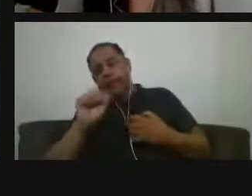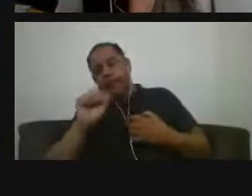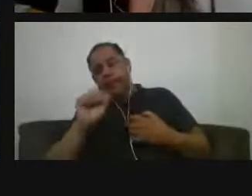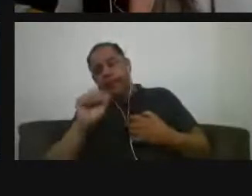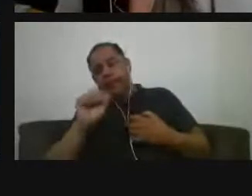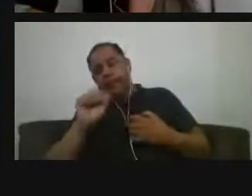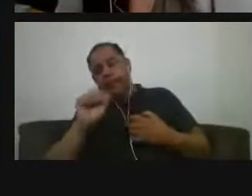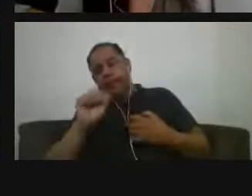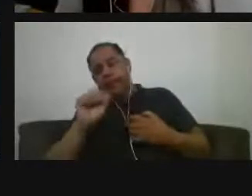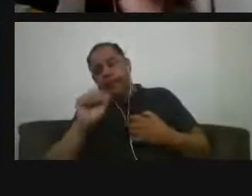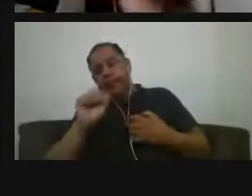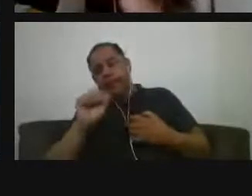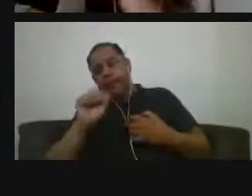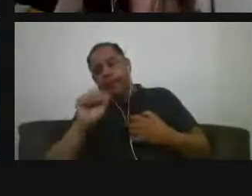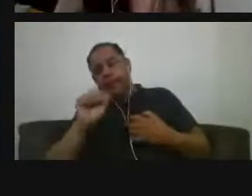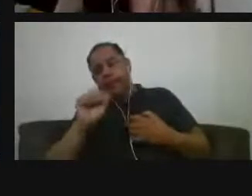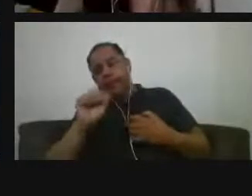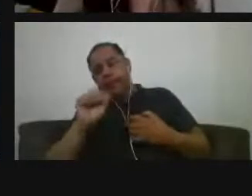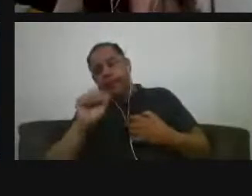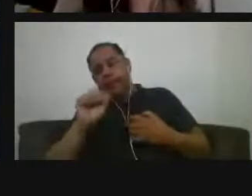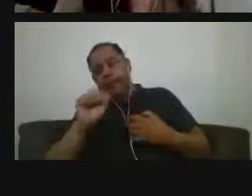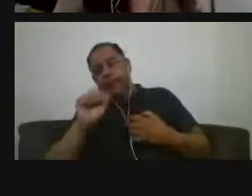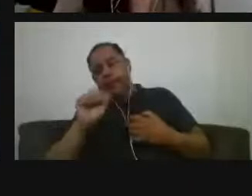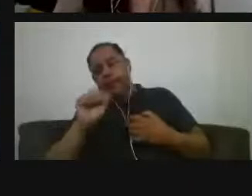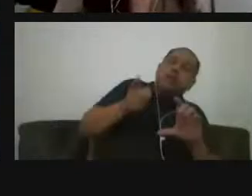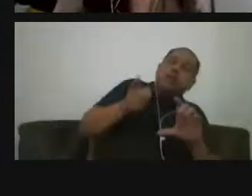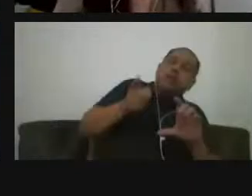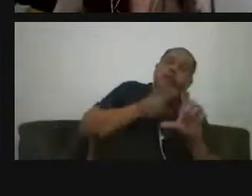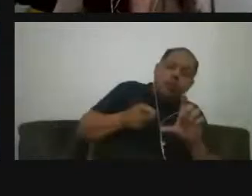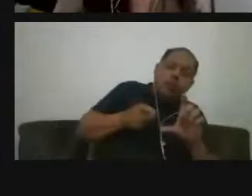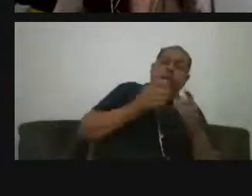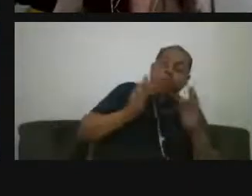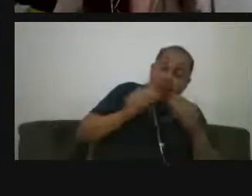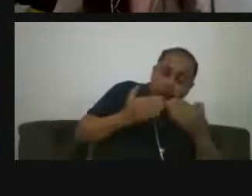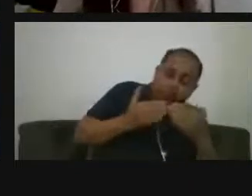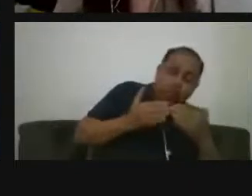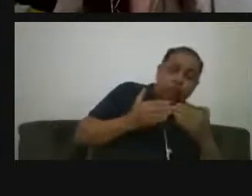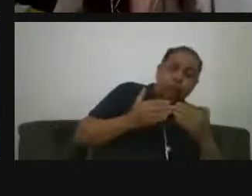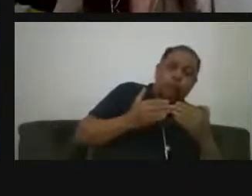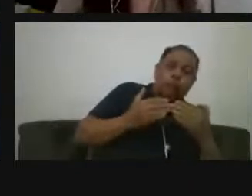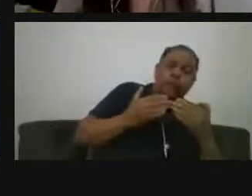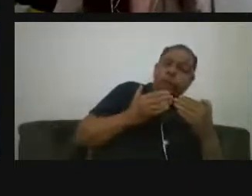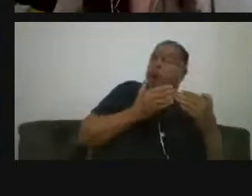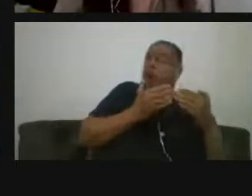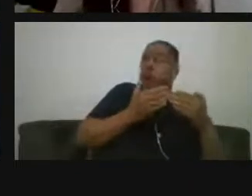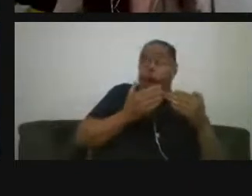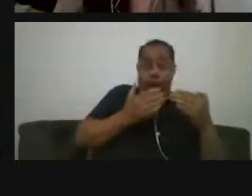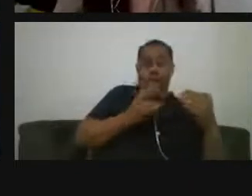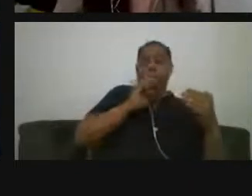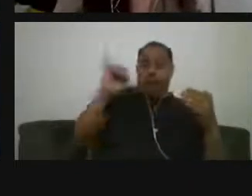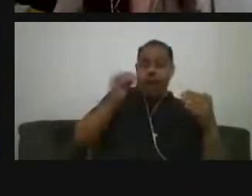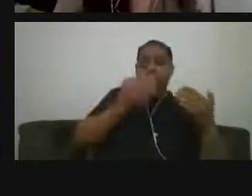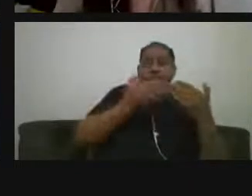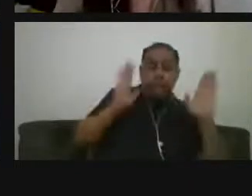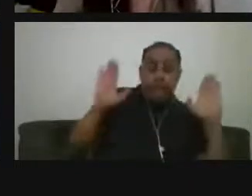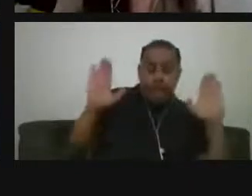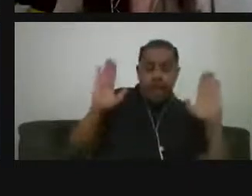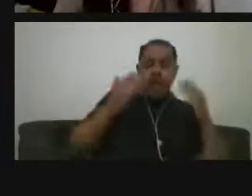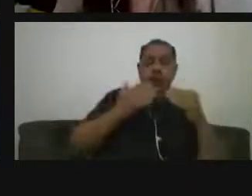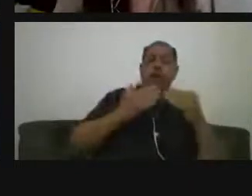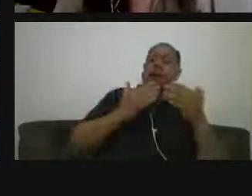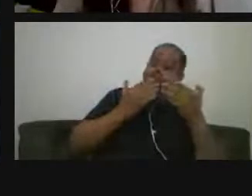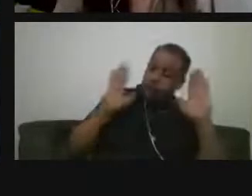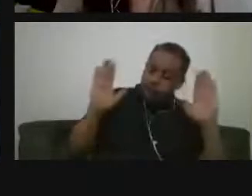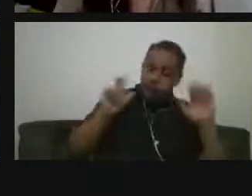né? E esse ciclo vai abrir várias vezes ao longo da nossa vida, com as fases mudando e a gente mudando, né? Eu acho que aí